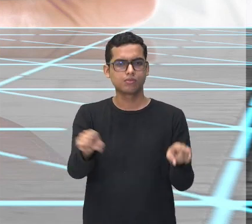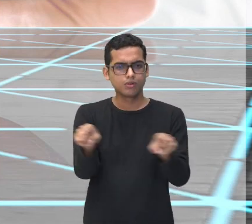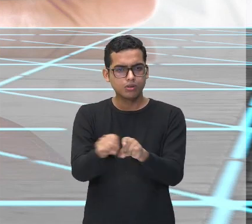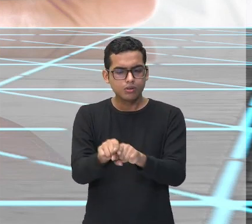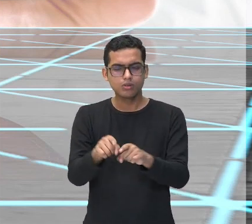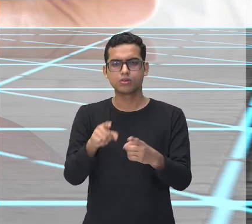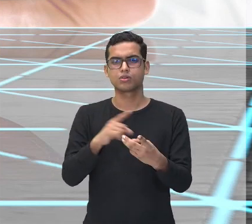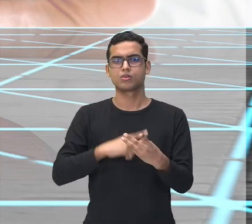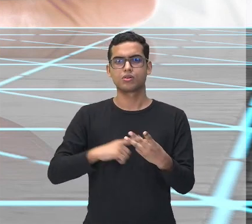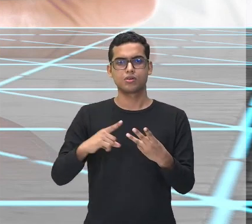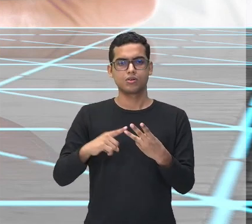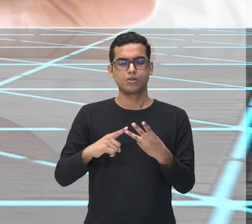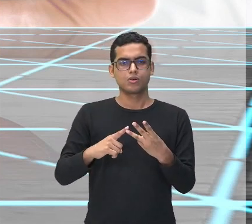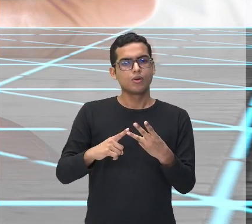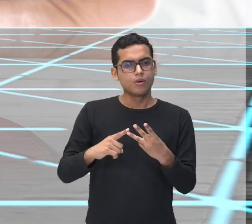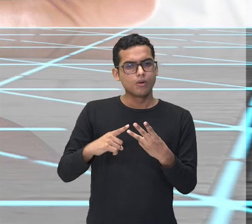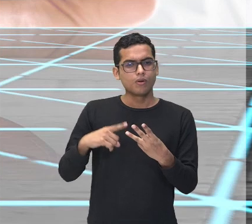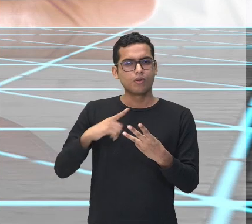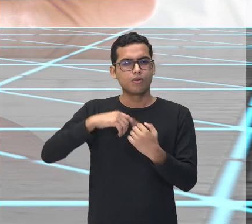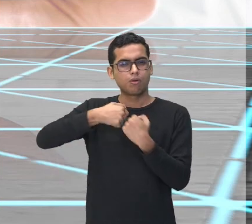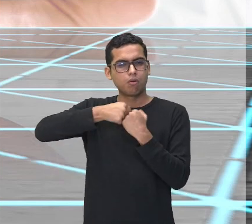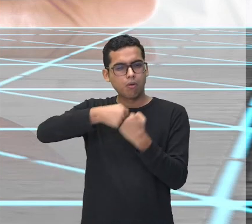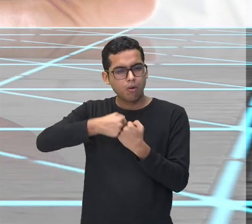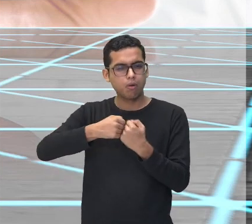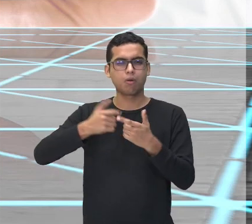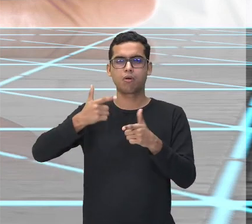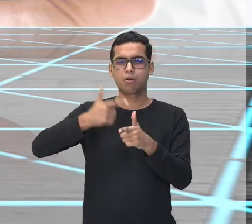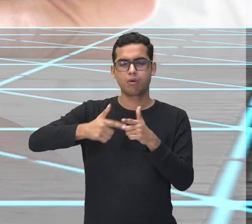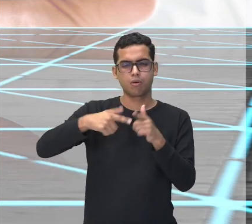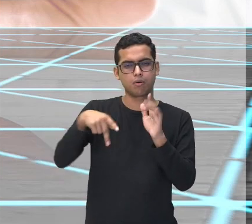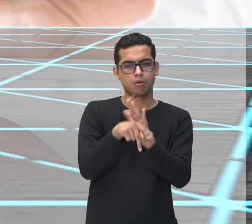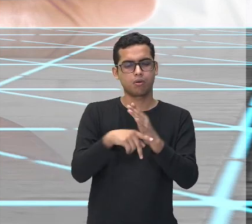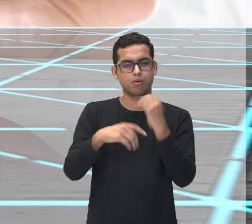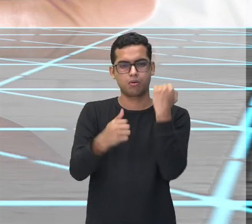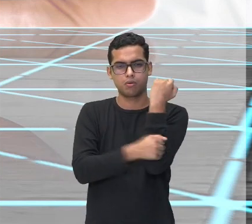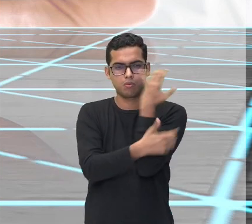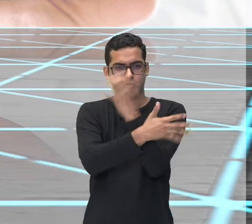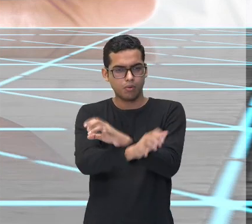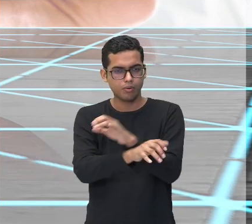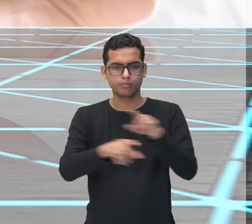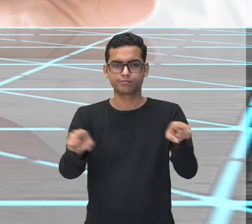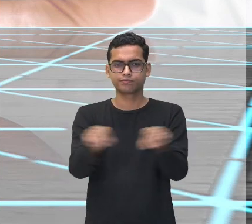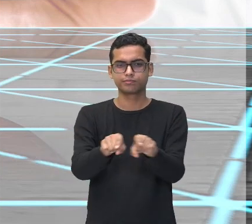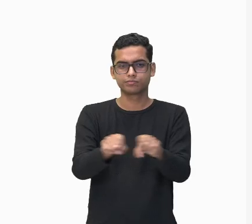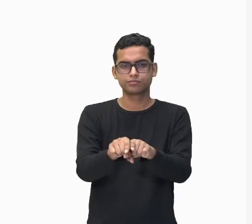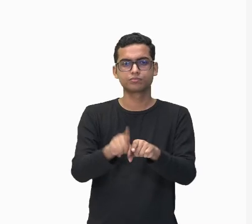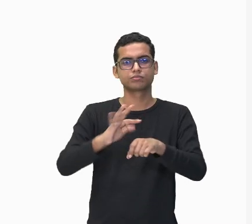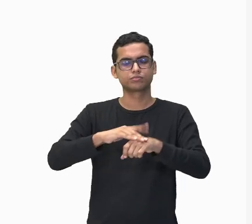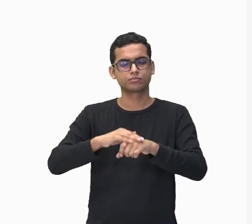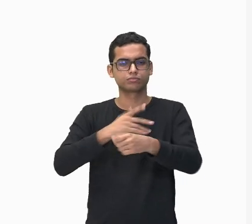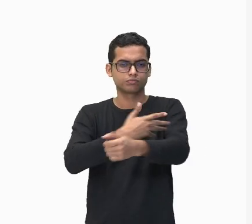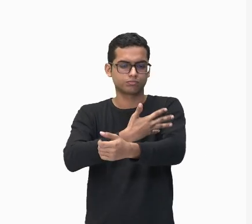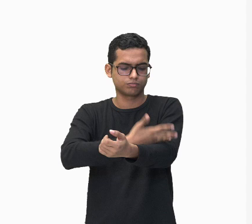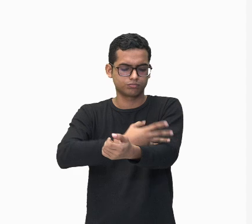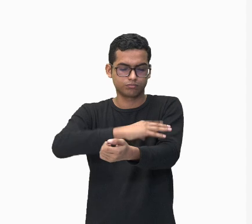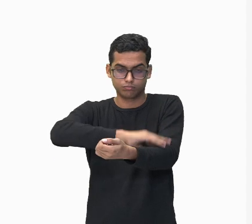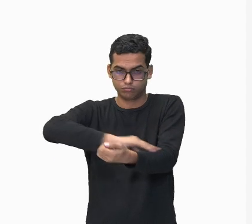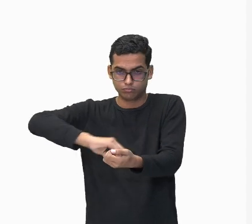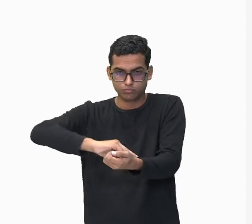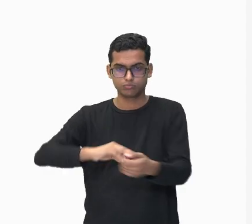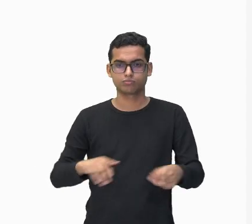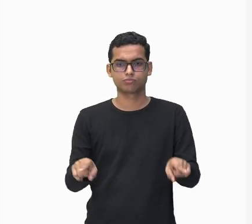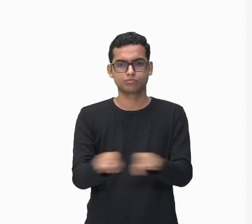que é acometida por uma ou algumas dessas doenças cardiovasculares, ela pode apresentar sintomas como